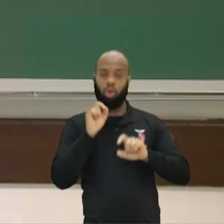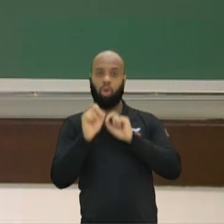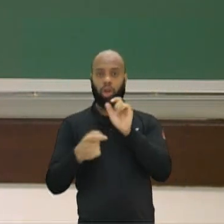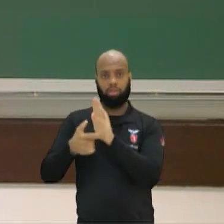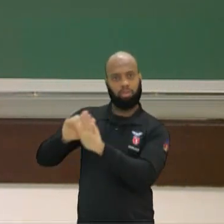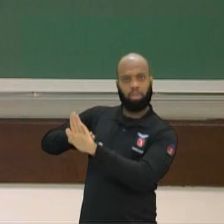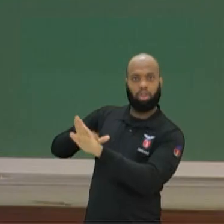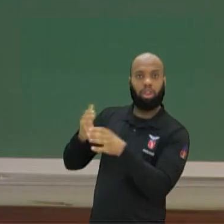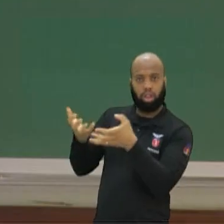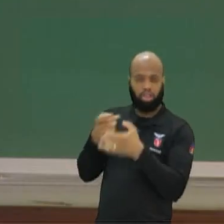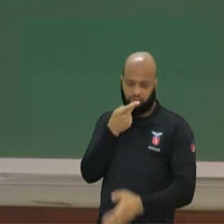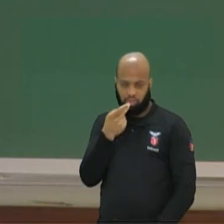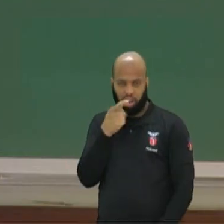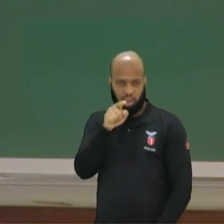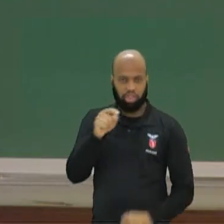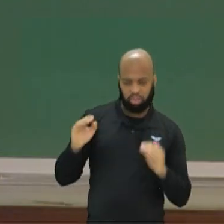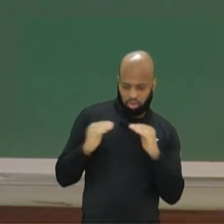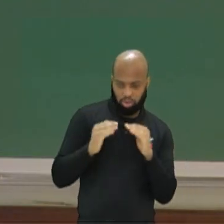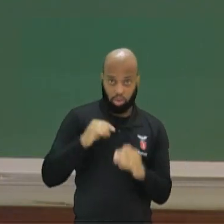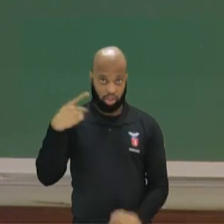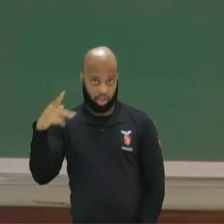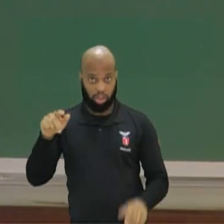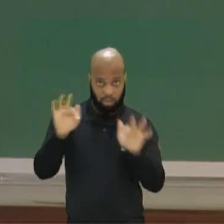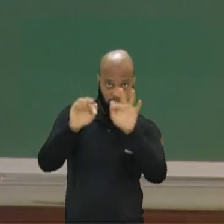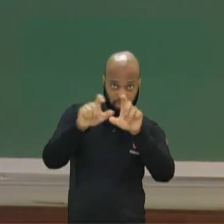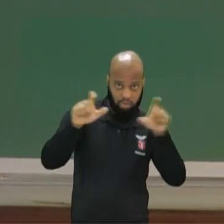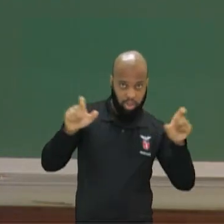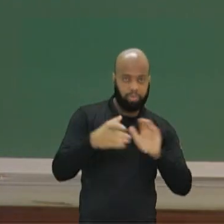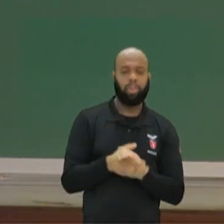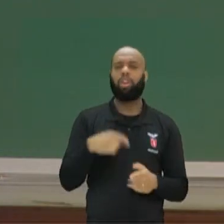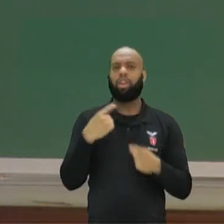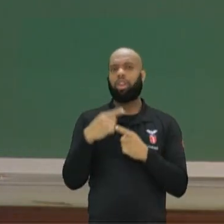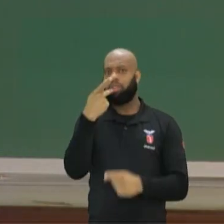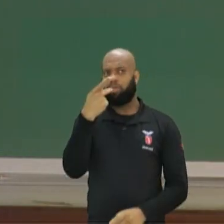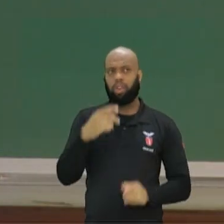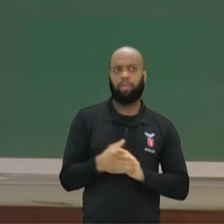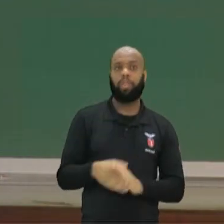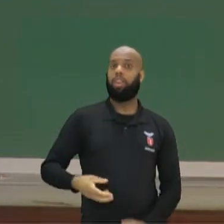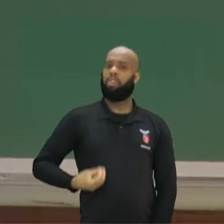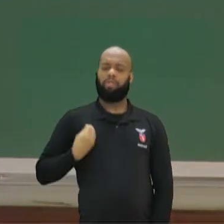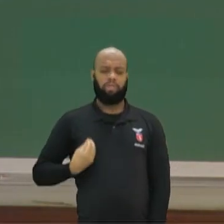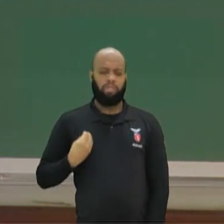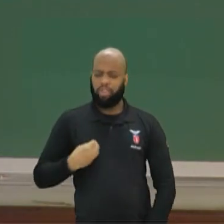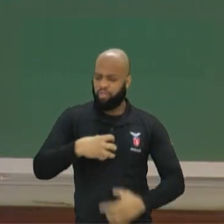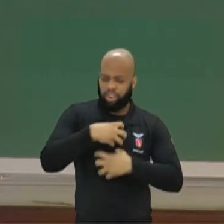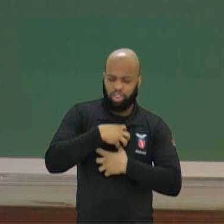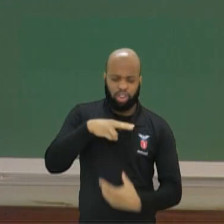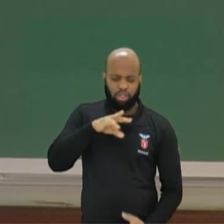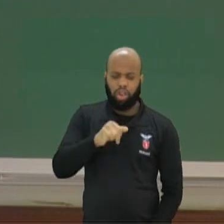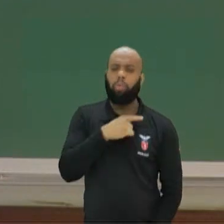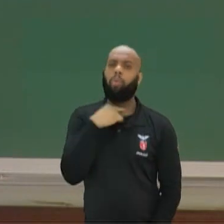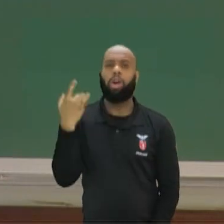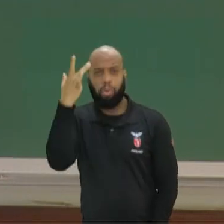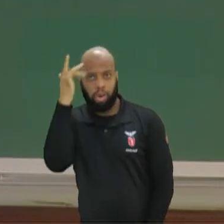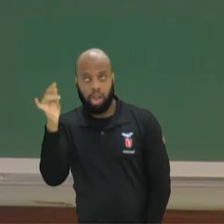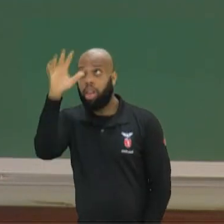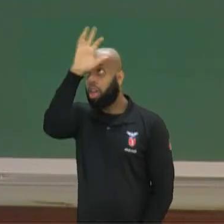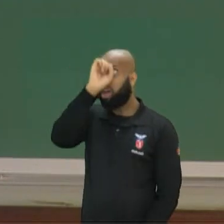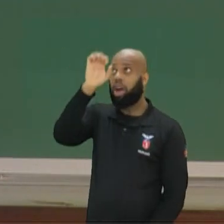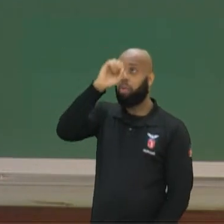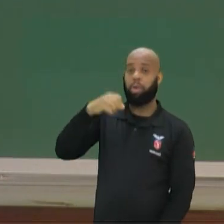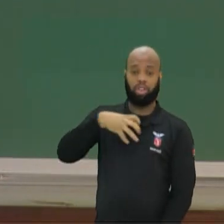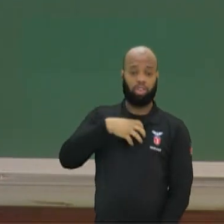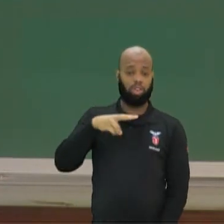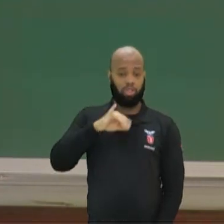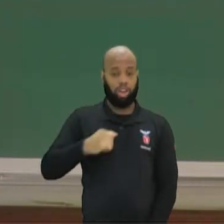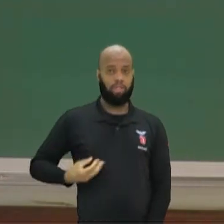querendo dizer, né? E se você concordava ou não e por quê, né? Quando ele dizia, né? Viva como se fosse morrer amanhã, aprenda como se